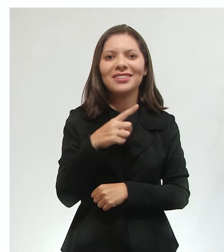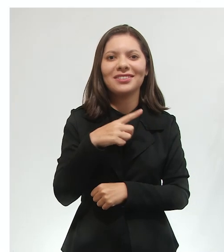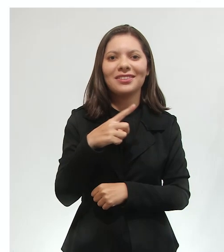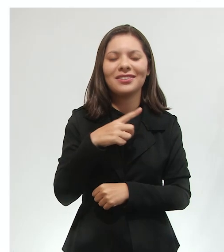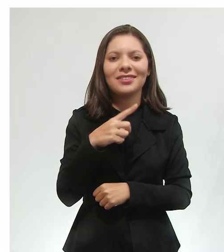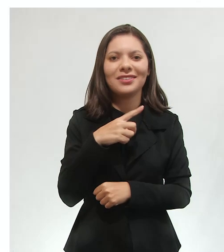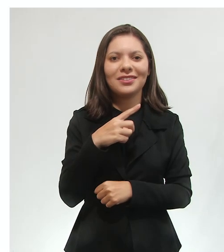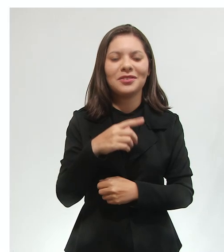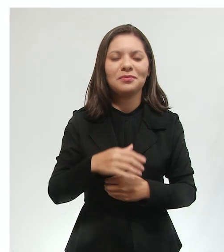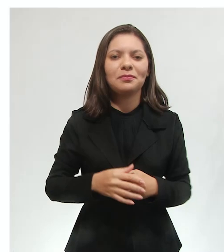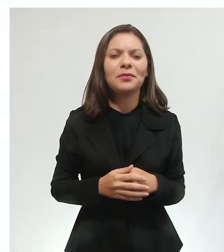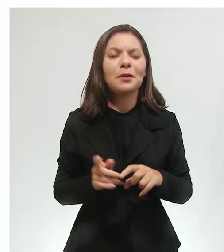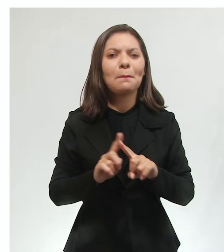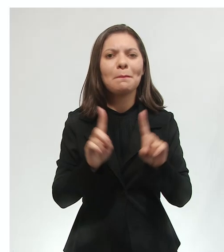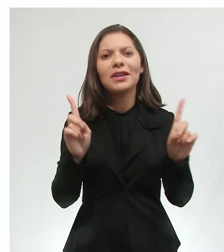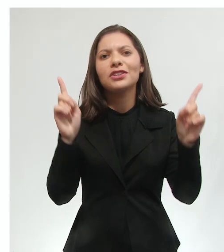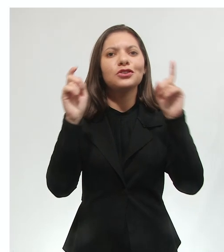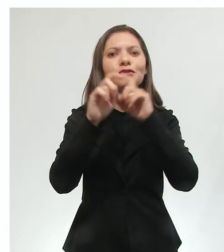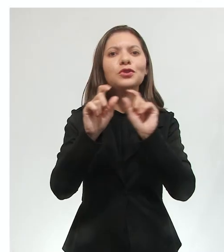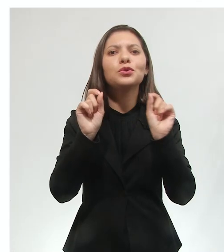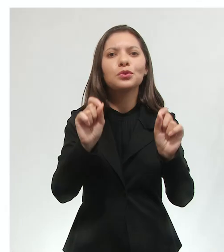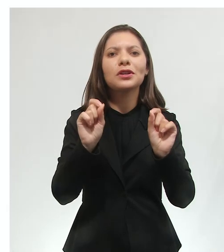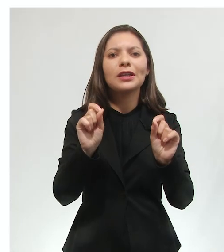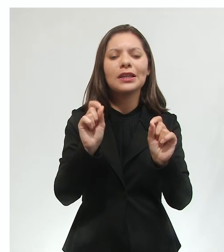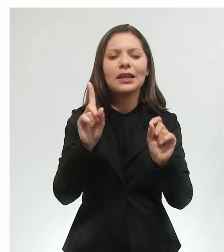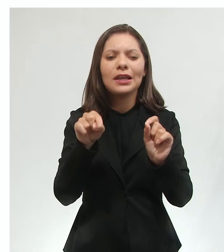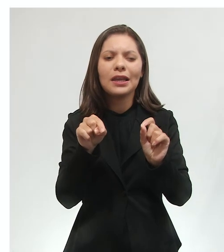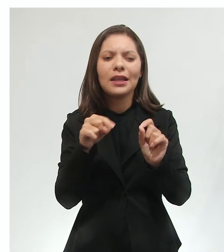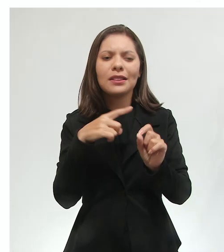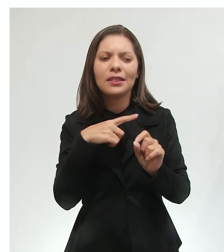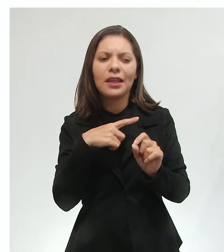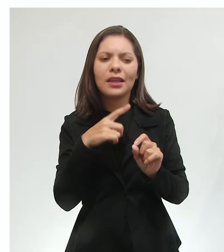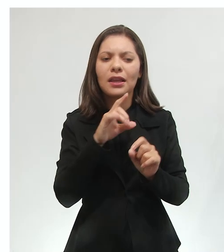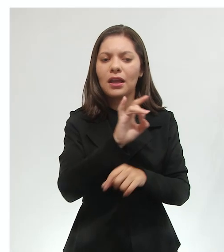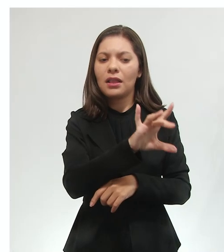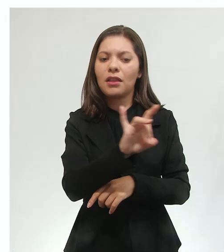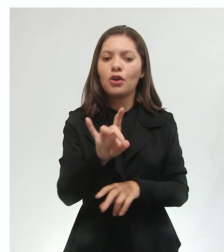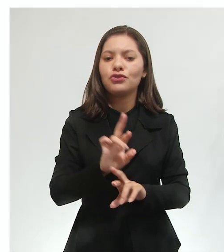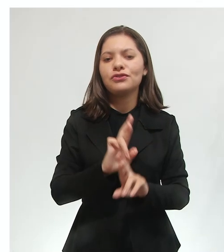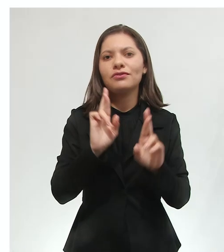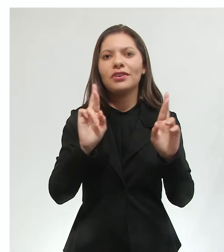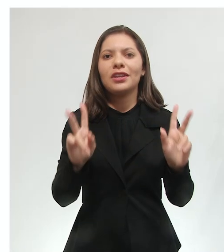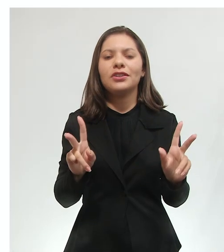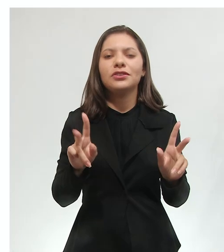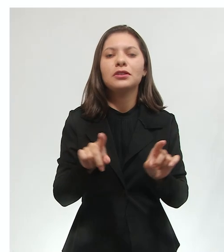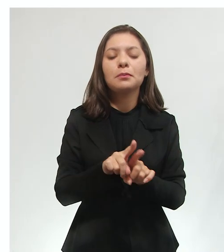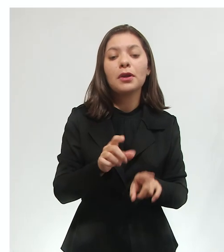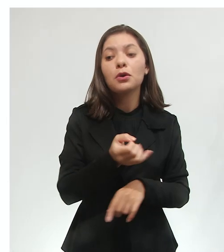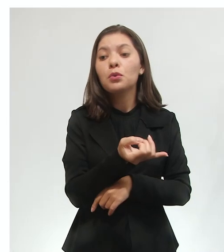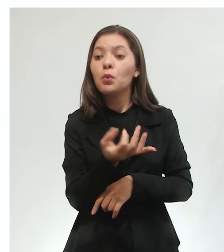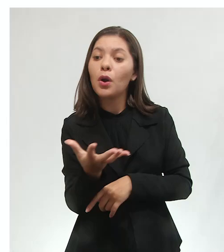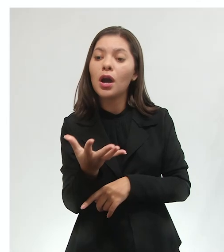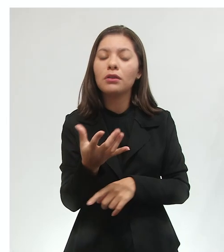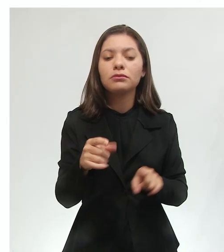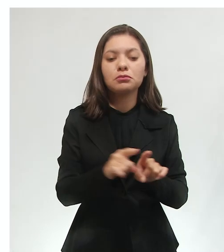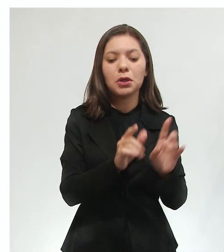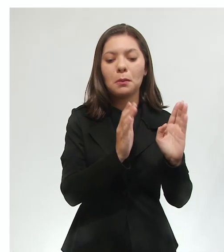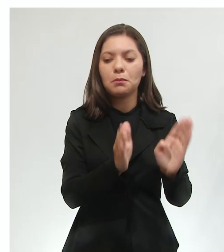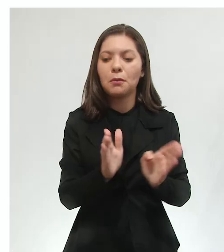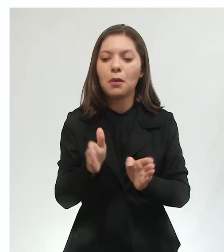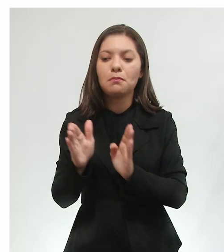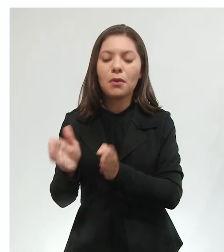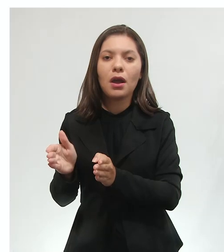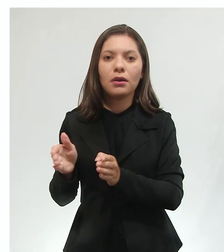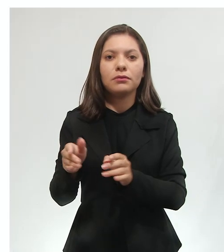desafio essencial? Distinguir funções e significados dos números. Representar quantidades, ordenar, codificar e